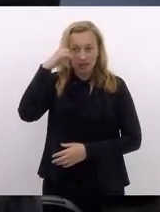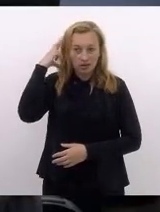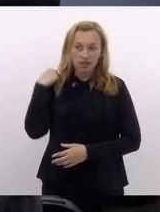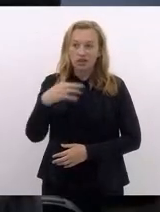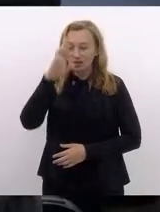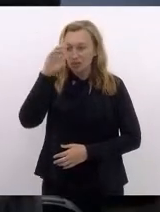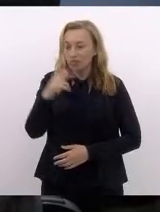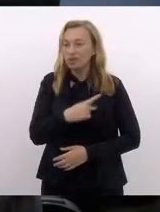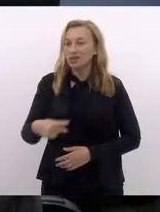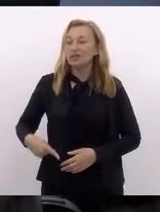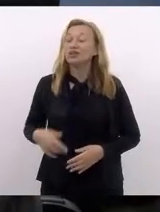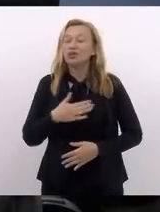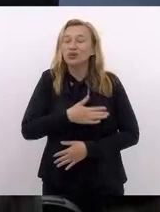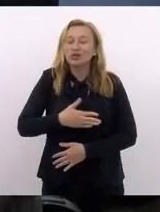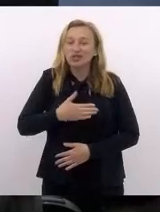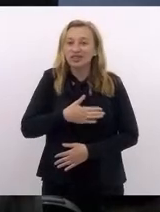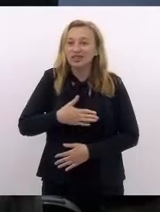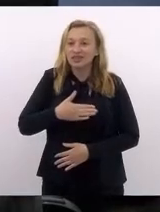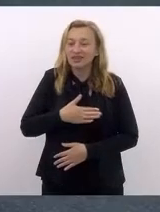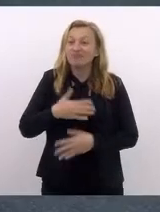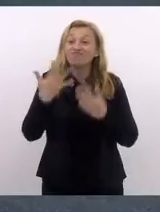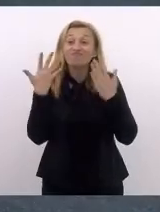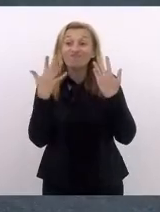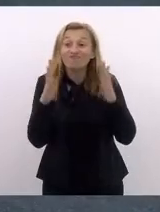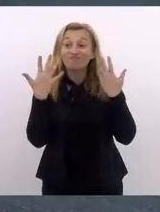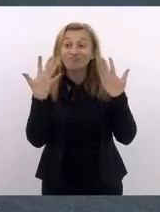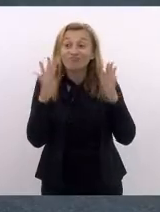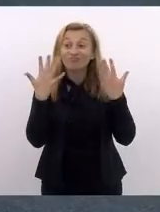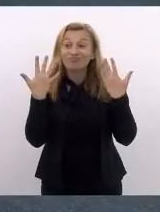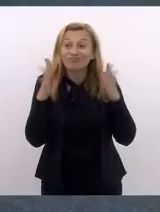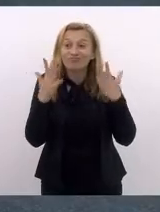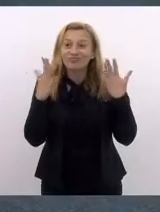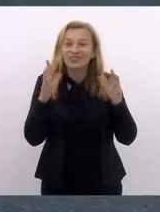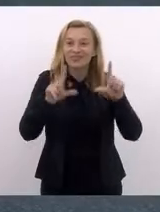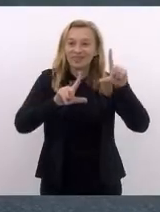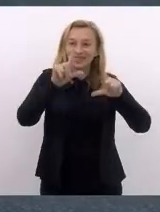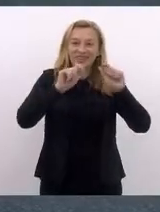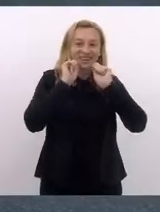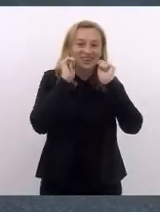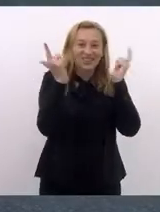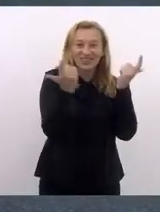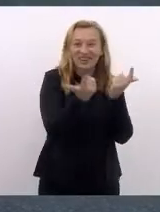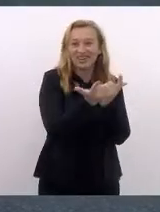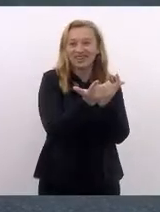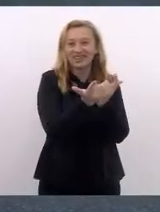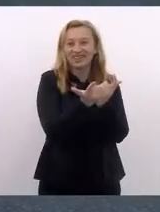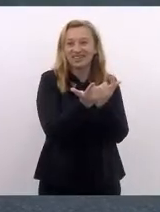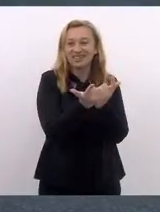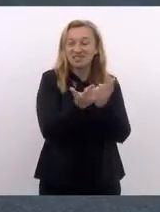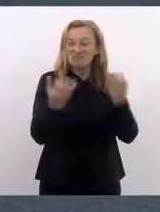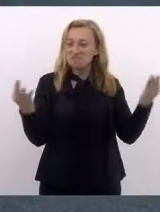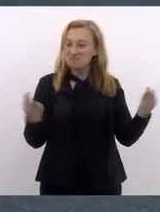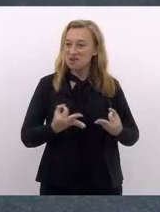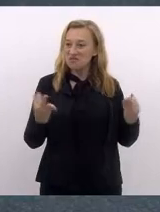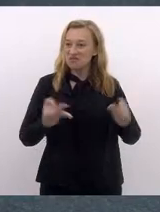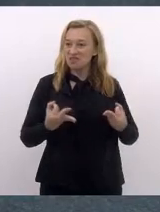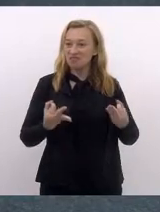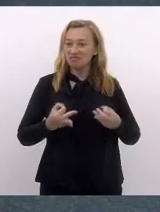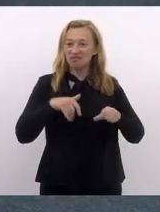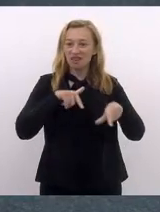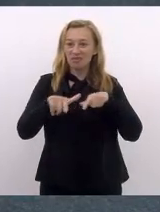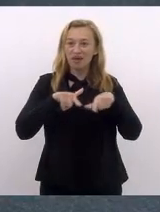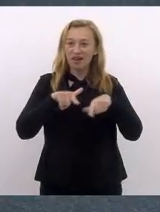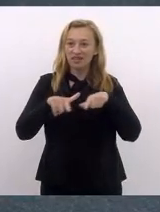seu presidência gostaria de parabenizar a TV alerj pelo excelente trabalho